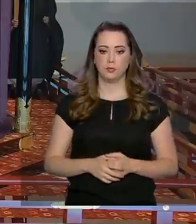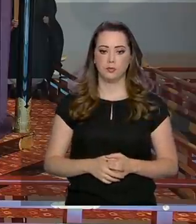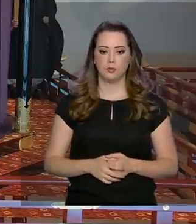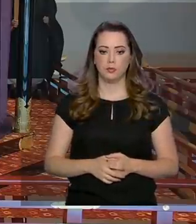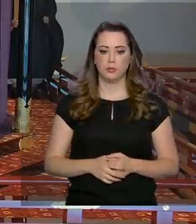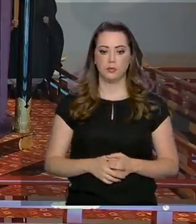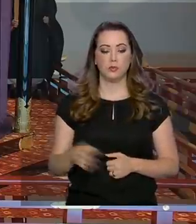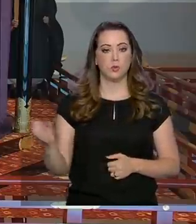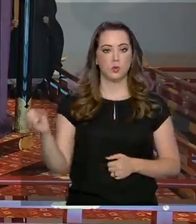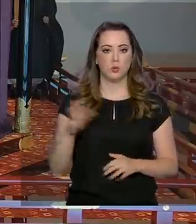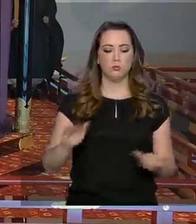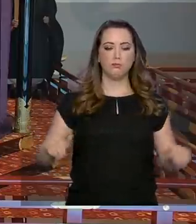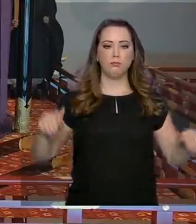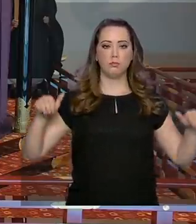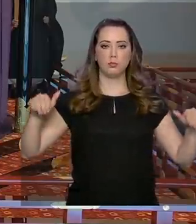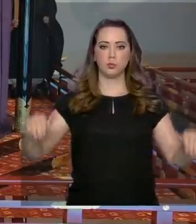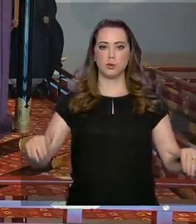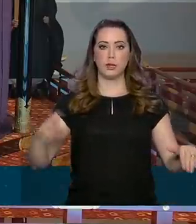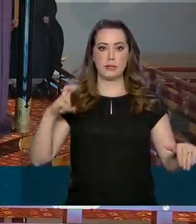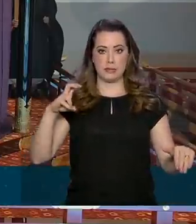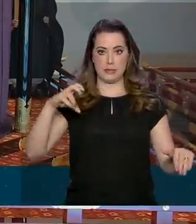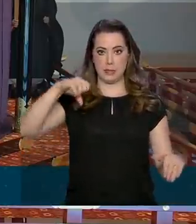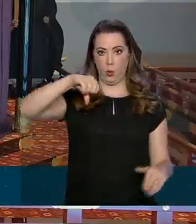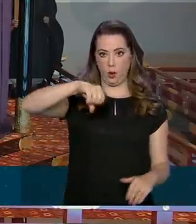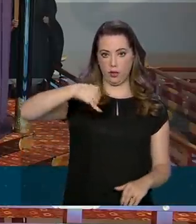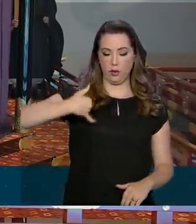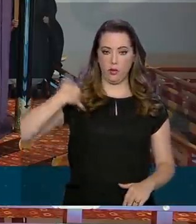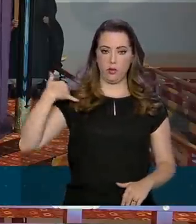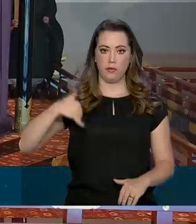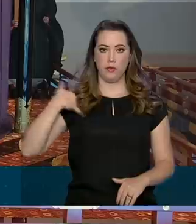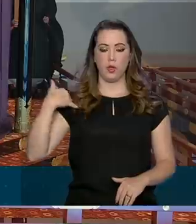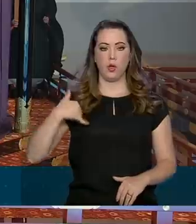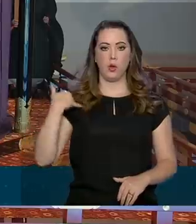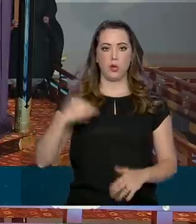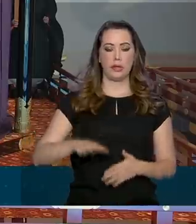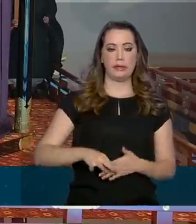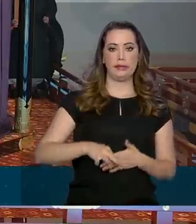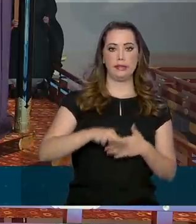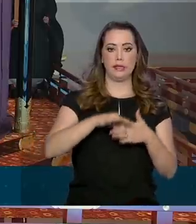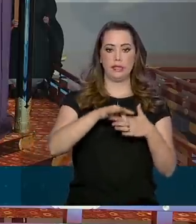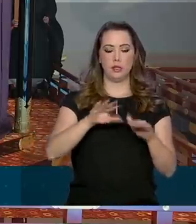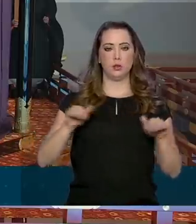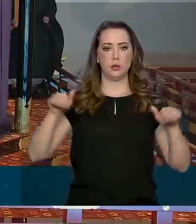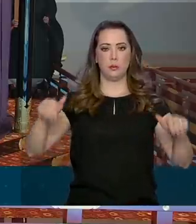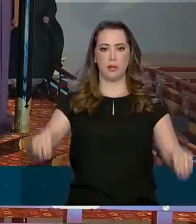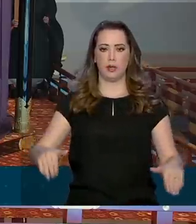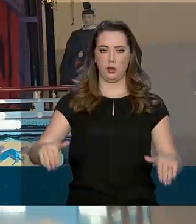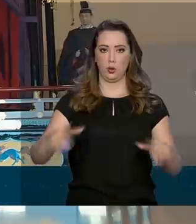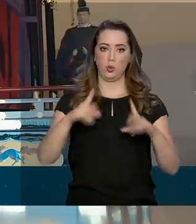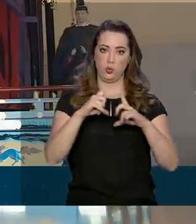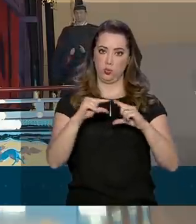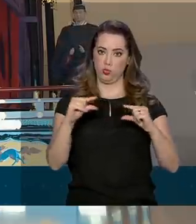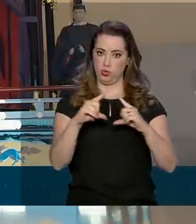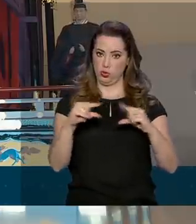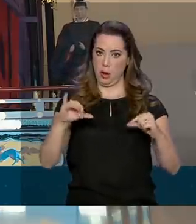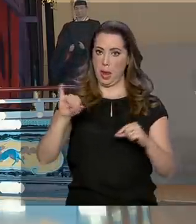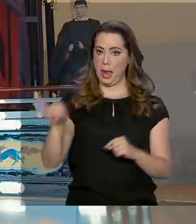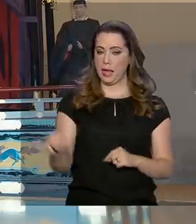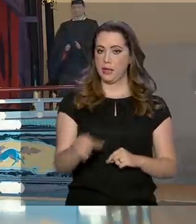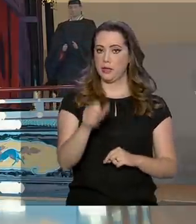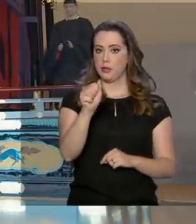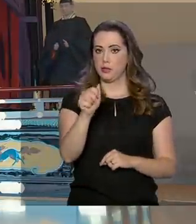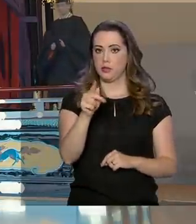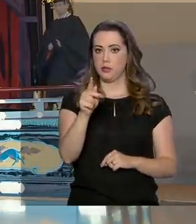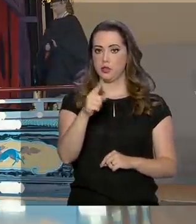O novo soberano, de 59 anos, se tornou imperador do Japão após a abdicação de seu pai, Akihito, algo inédito